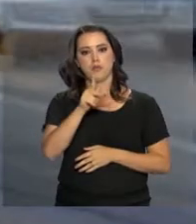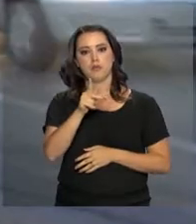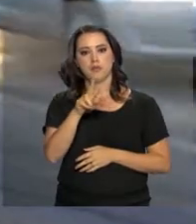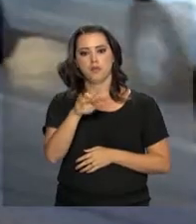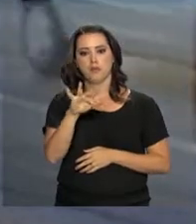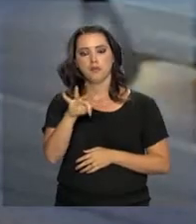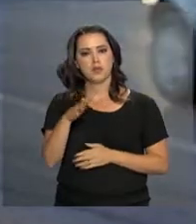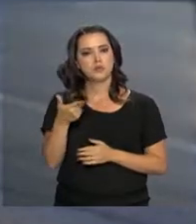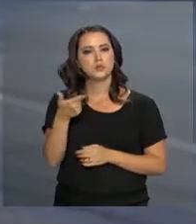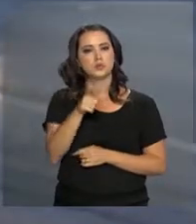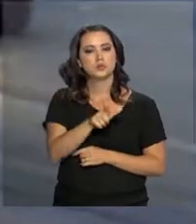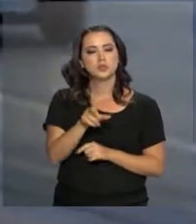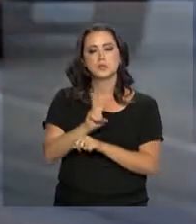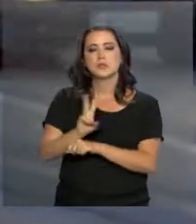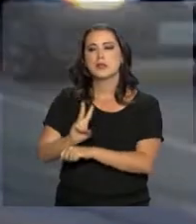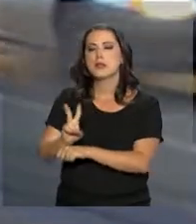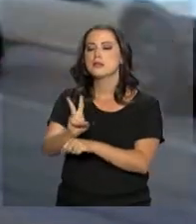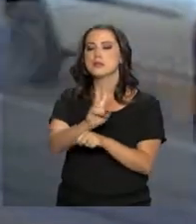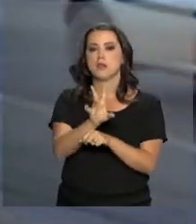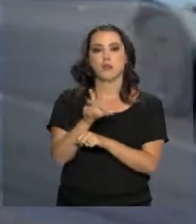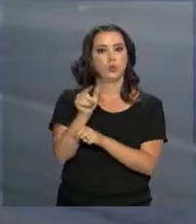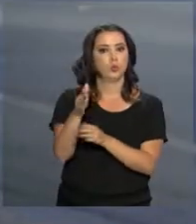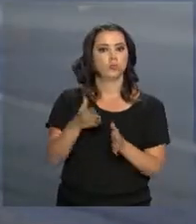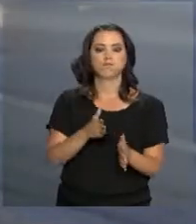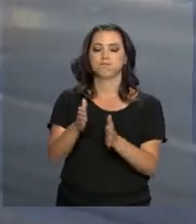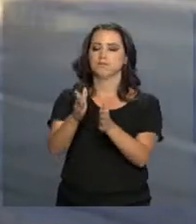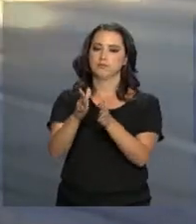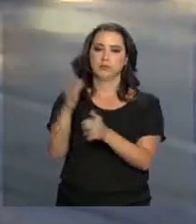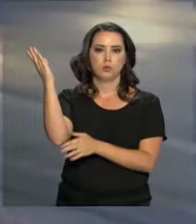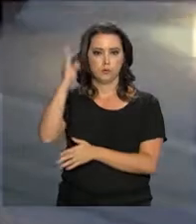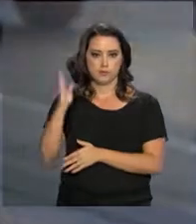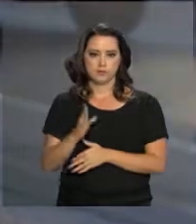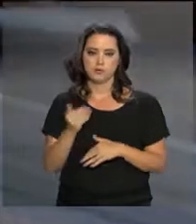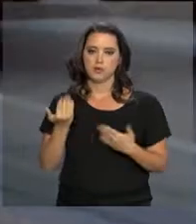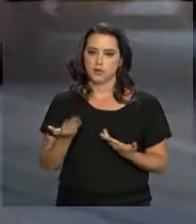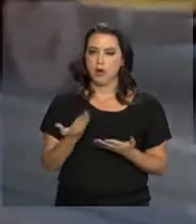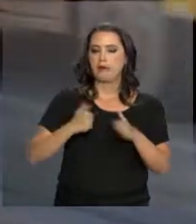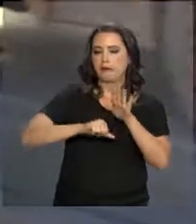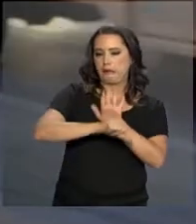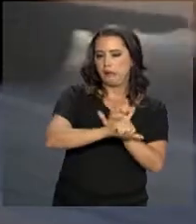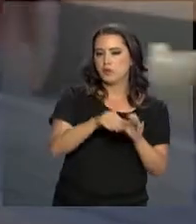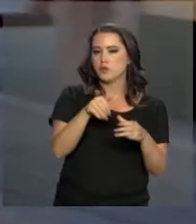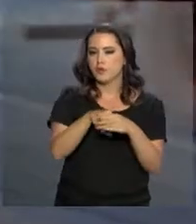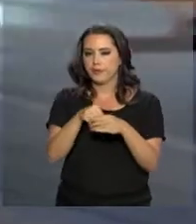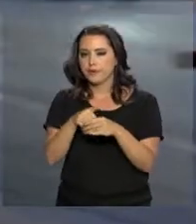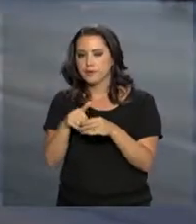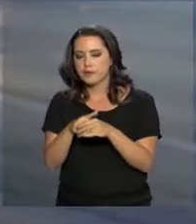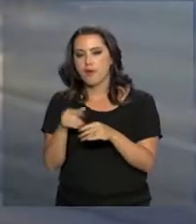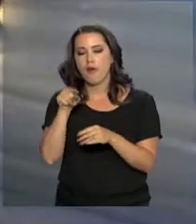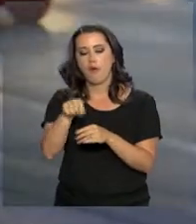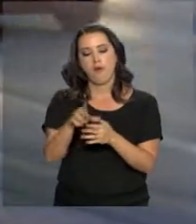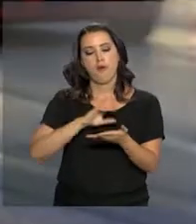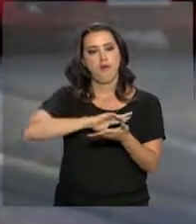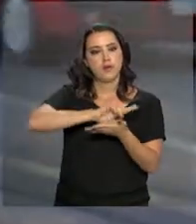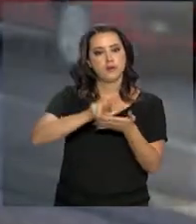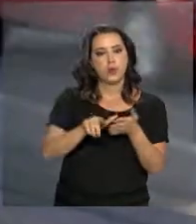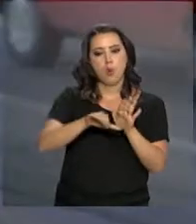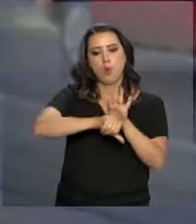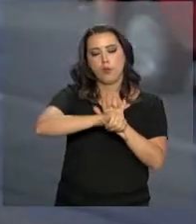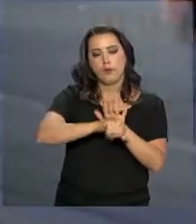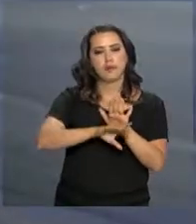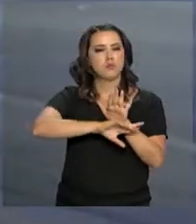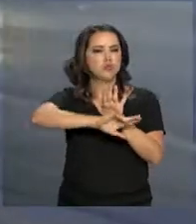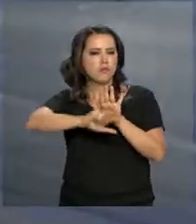vai intensificar a fiscalização nas rodovias federais. Crimes eleitorais como boca de urna, corrupção,